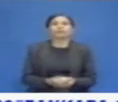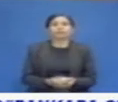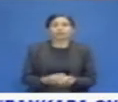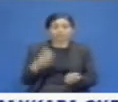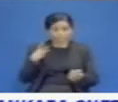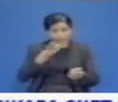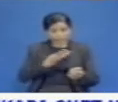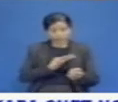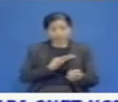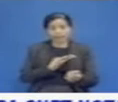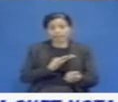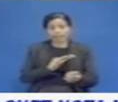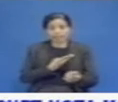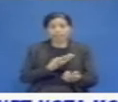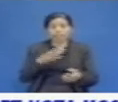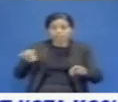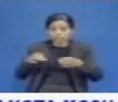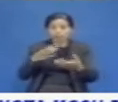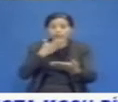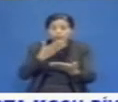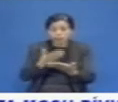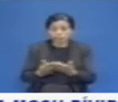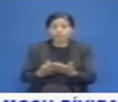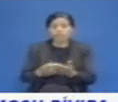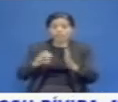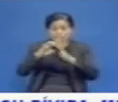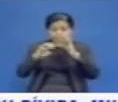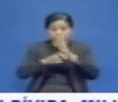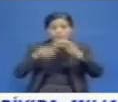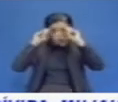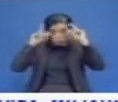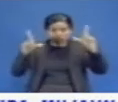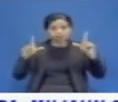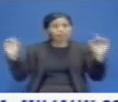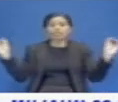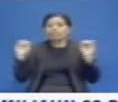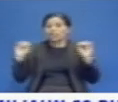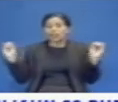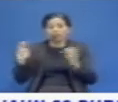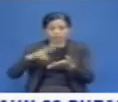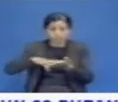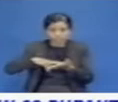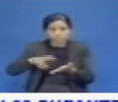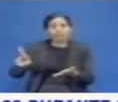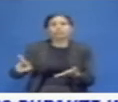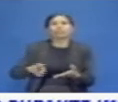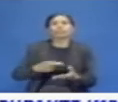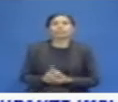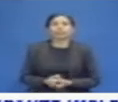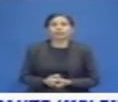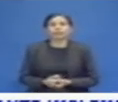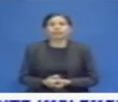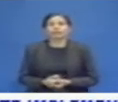móveis e imóveis, Estado de Timor-Leste Nia, lá ia resistir. Lei resisto na bebele e também há o cálculo que